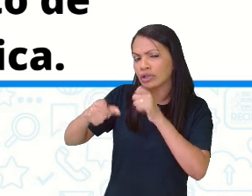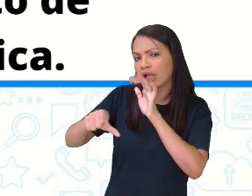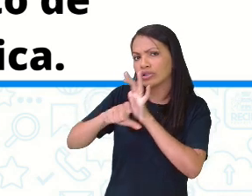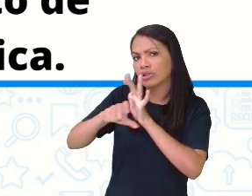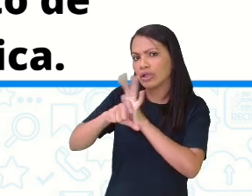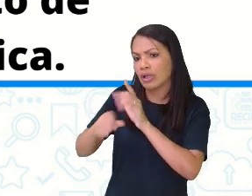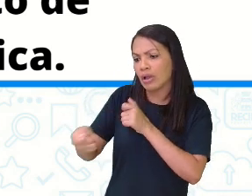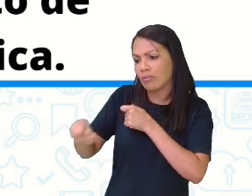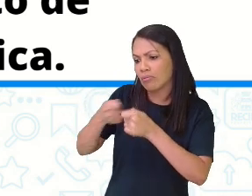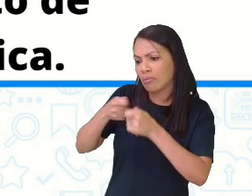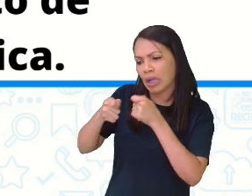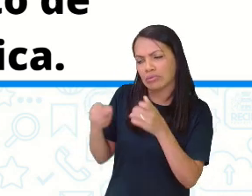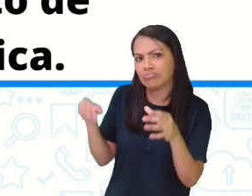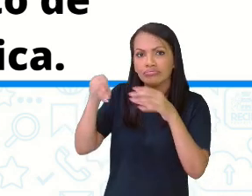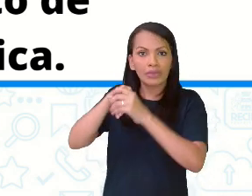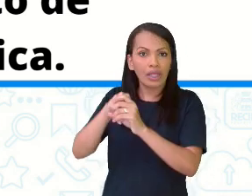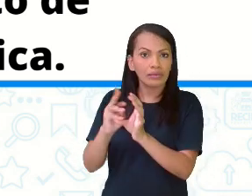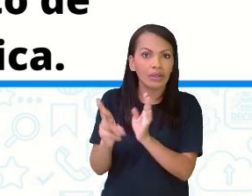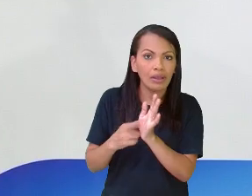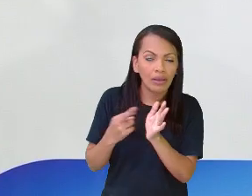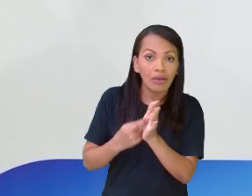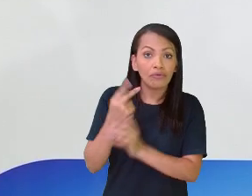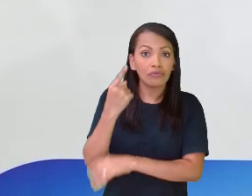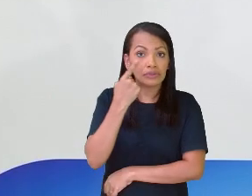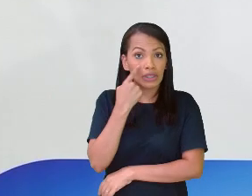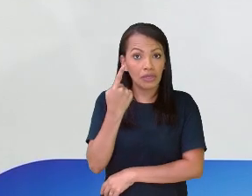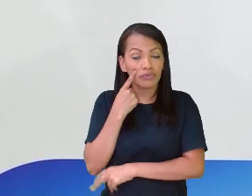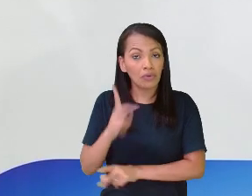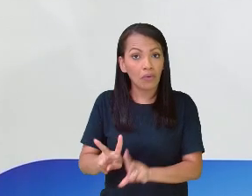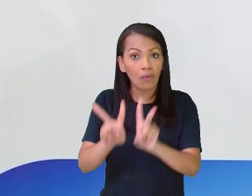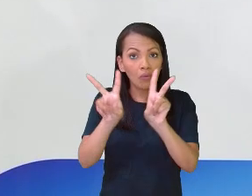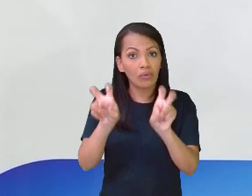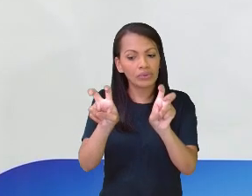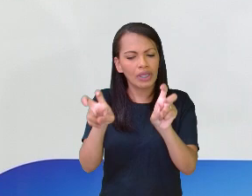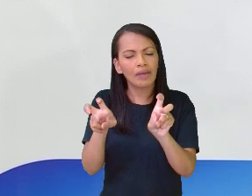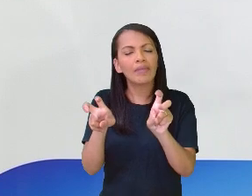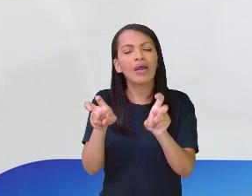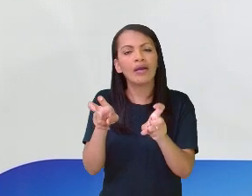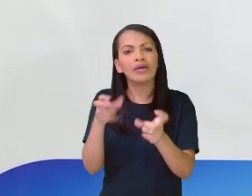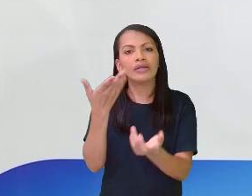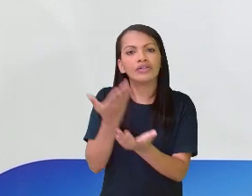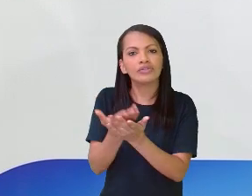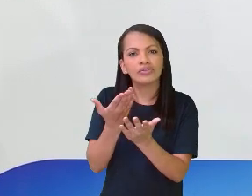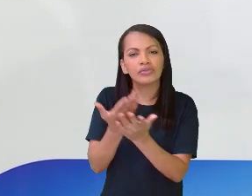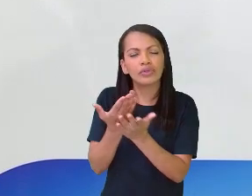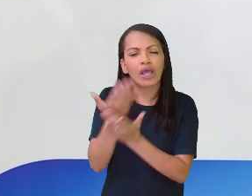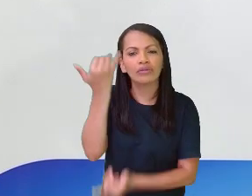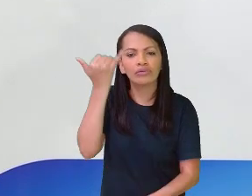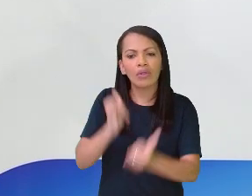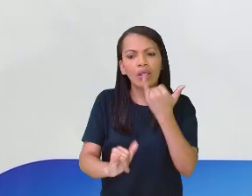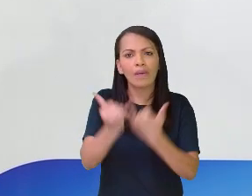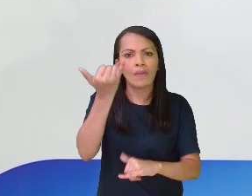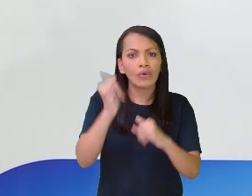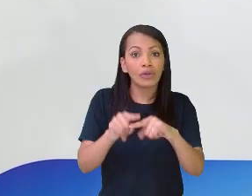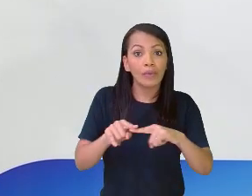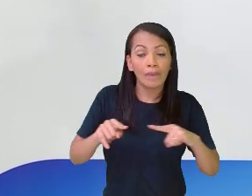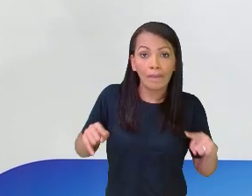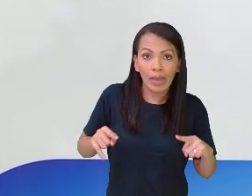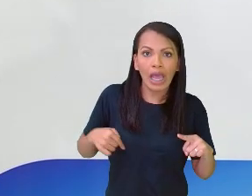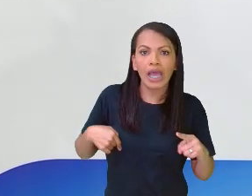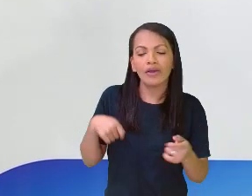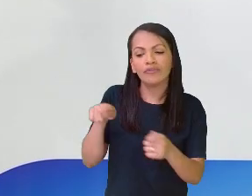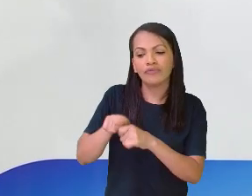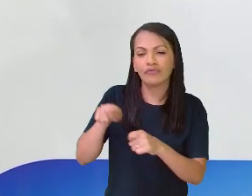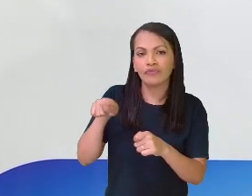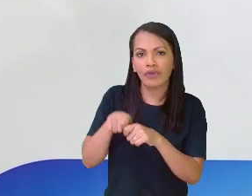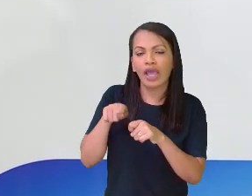isso aqui, não é? A gente viu que eu trouxe um assunto que está sendo estudado nos laboratórios, mas foi